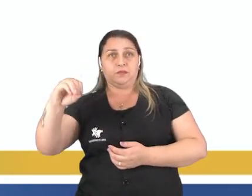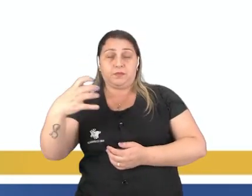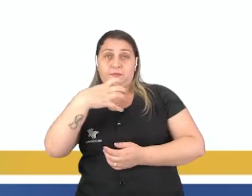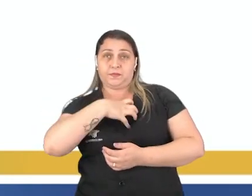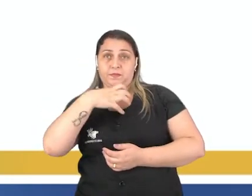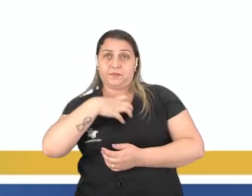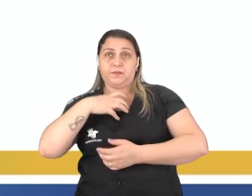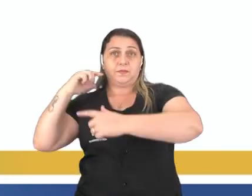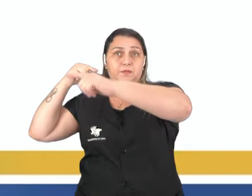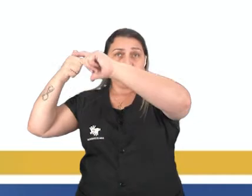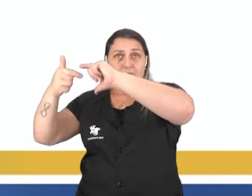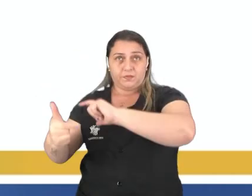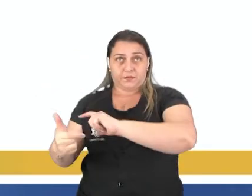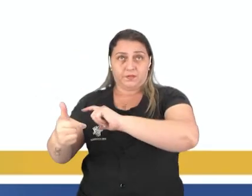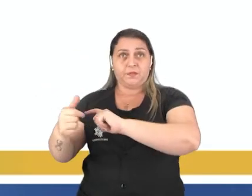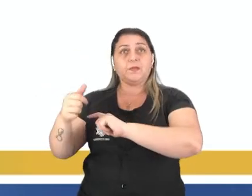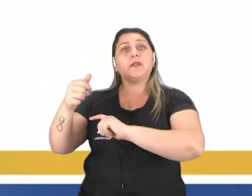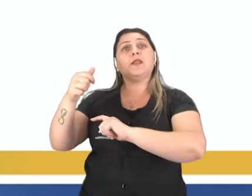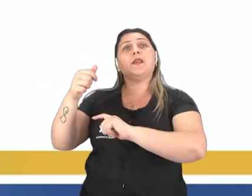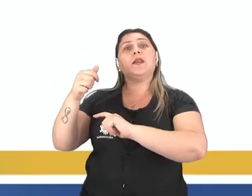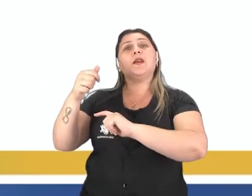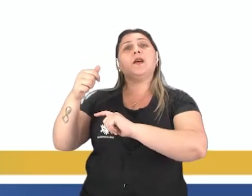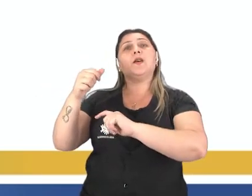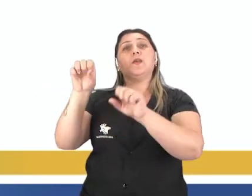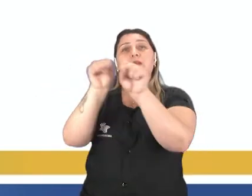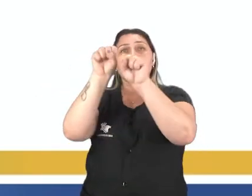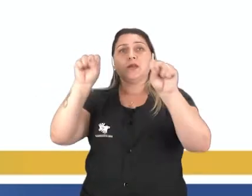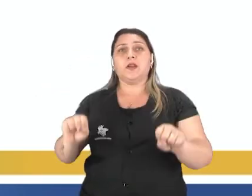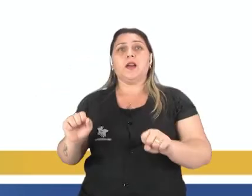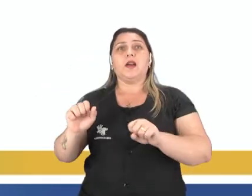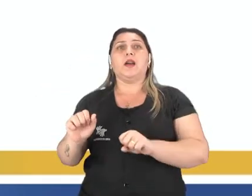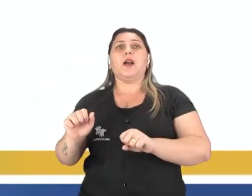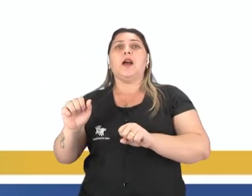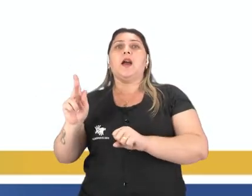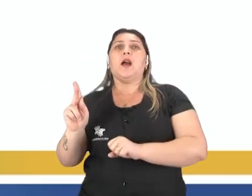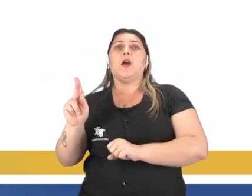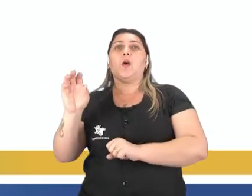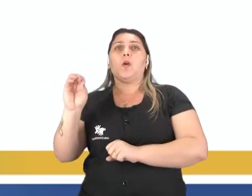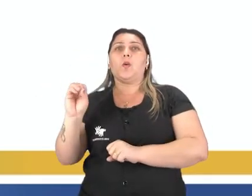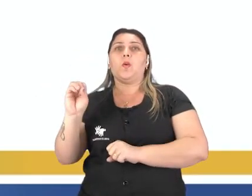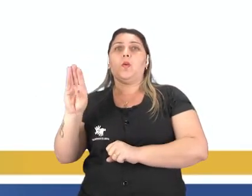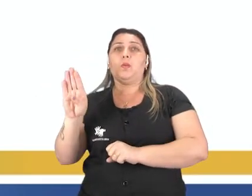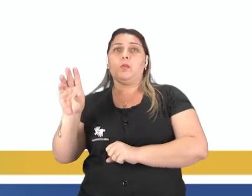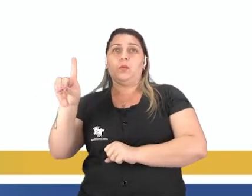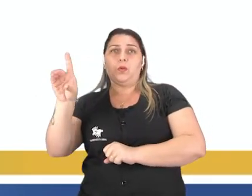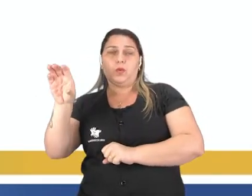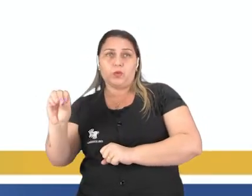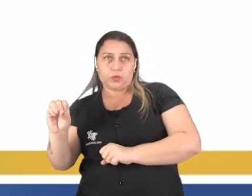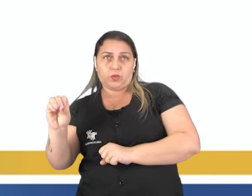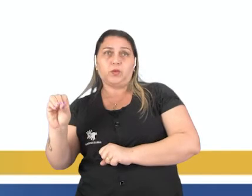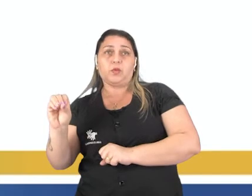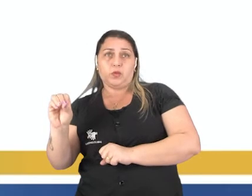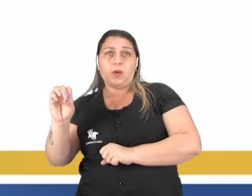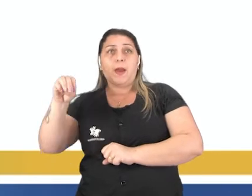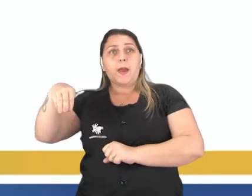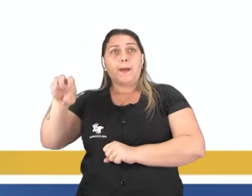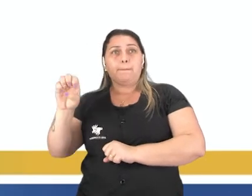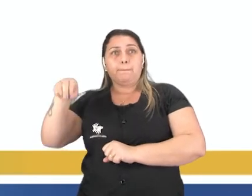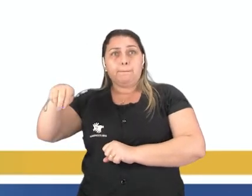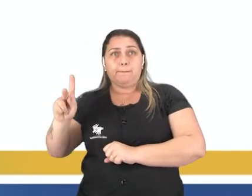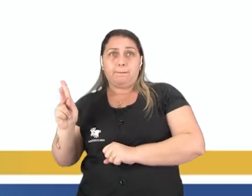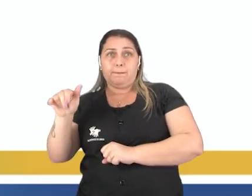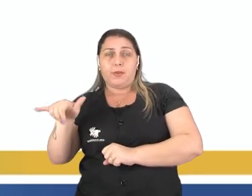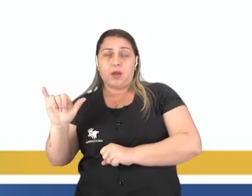o sistema Menkyo e as escolas modernas o sistema Kyodan, né? Desculpa. Criado pelo mestre